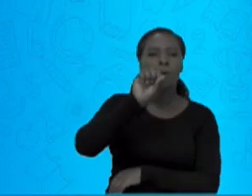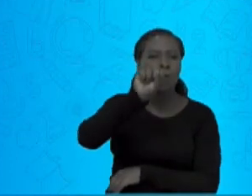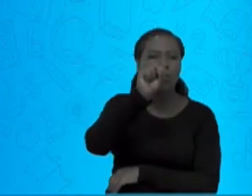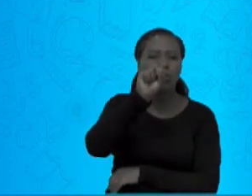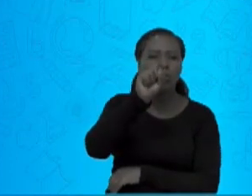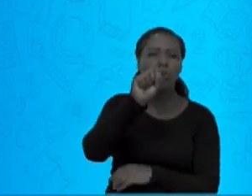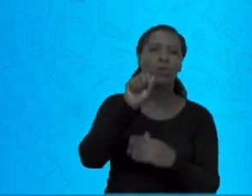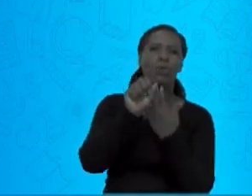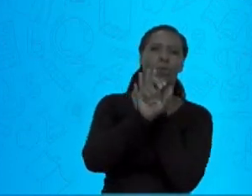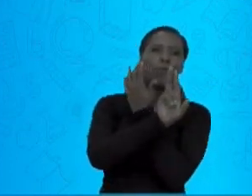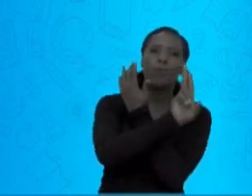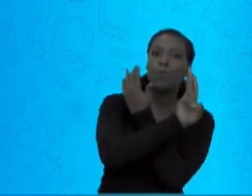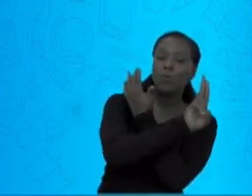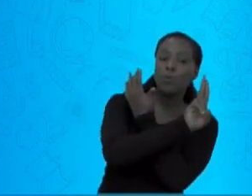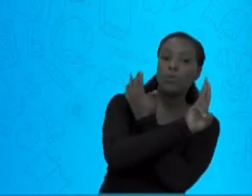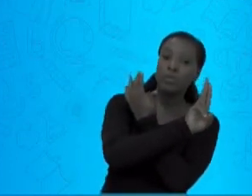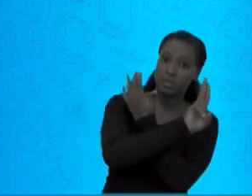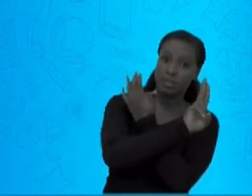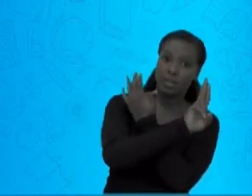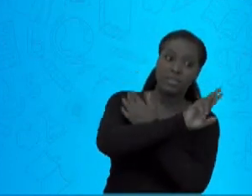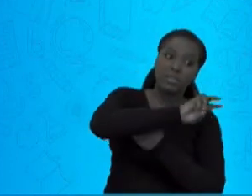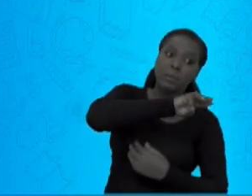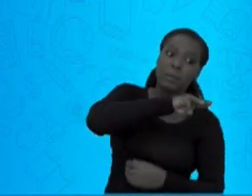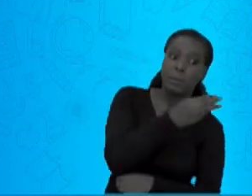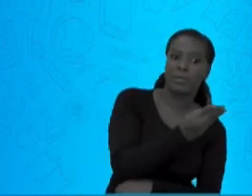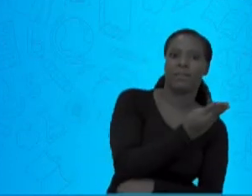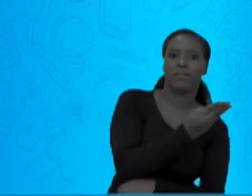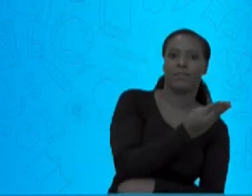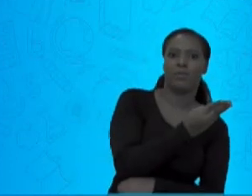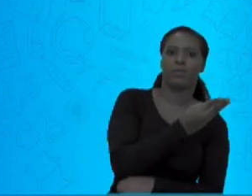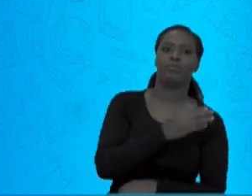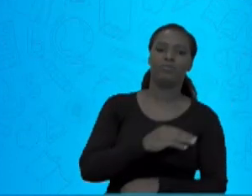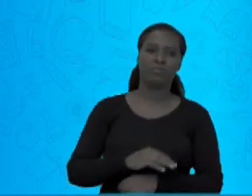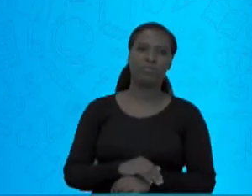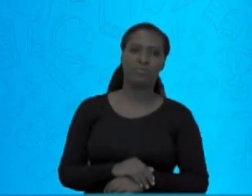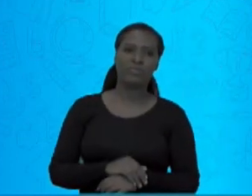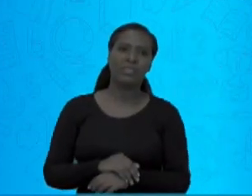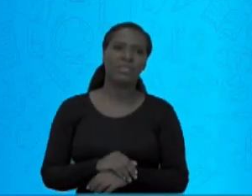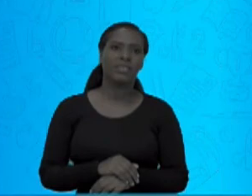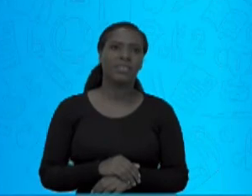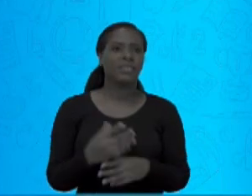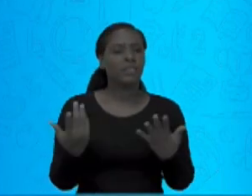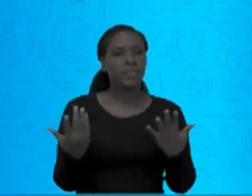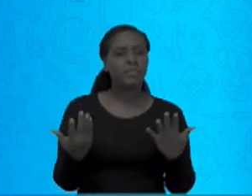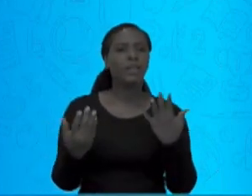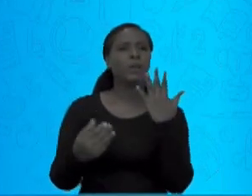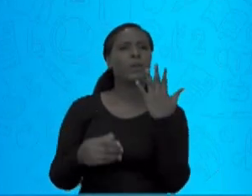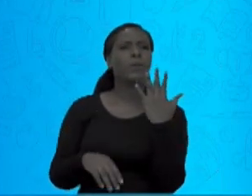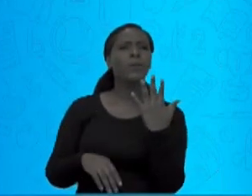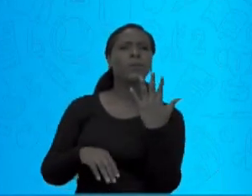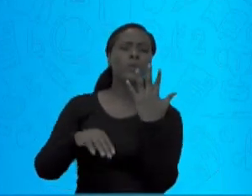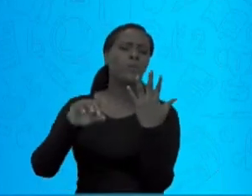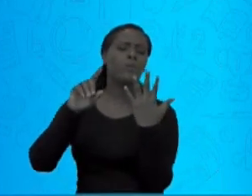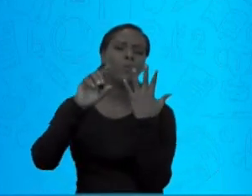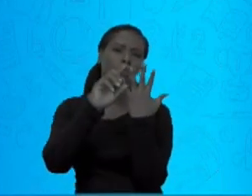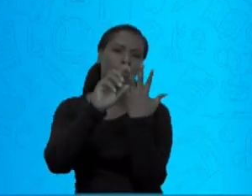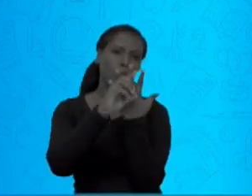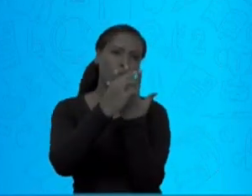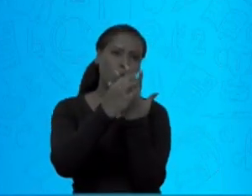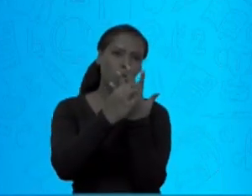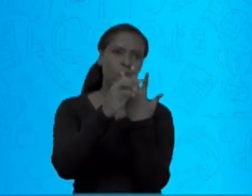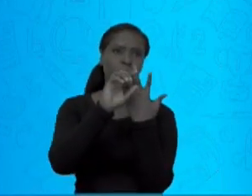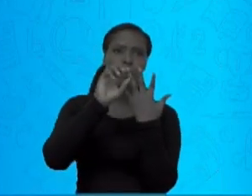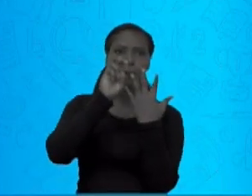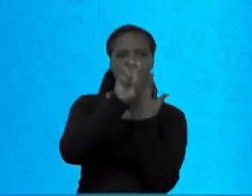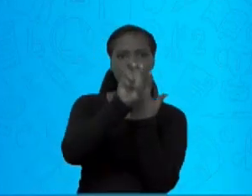é diferente. Olha, aqui o 5 representa 5 unidades de milhar e aqui